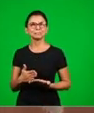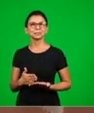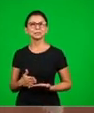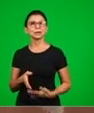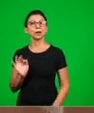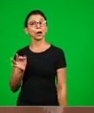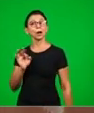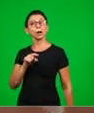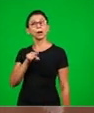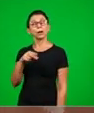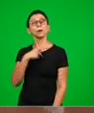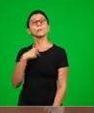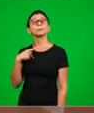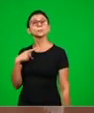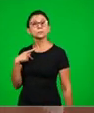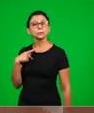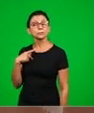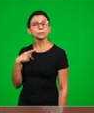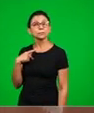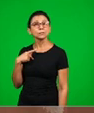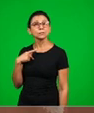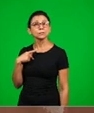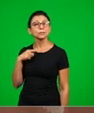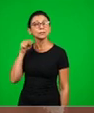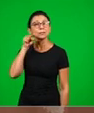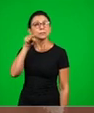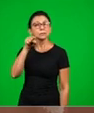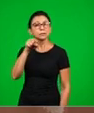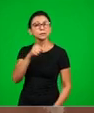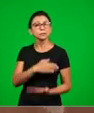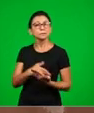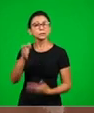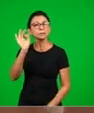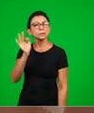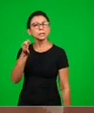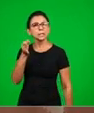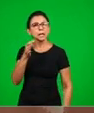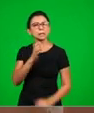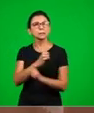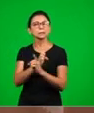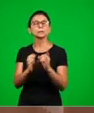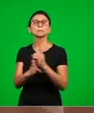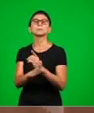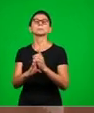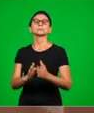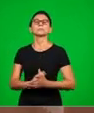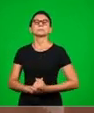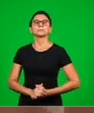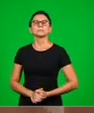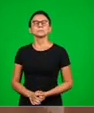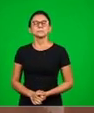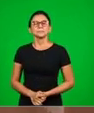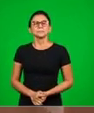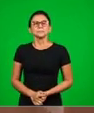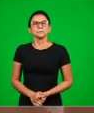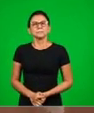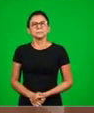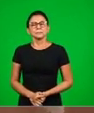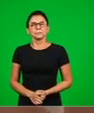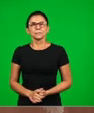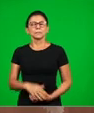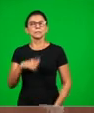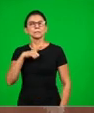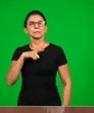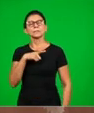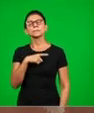pastor Coutinho, você começou certo já, Escola Bíblica Dominical. Então veja aqui, temos